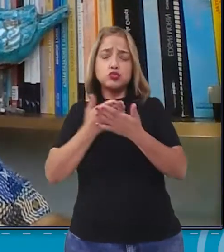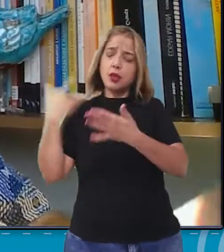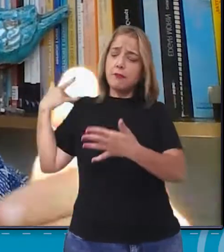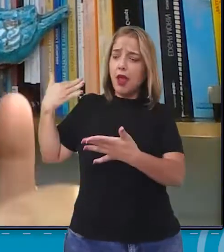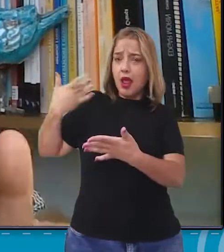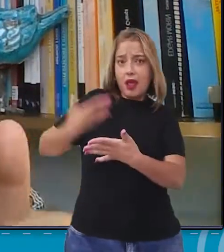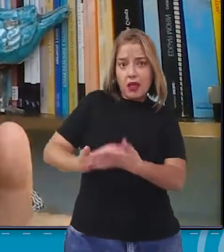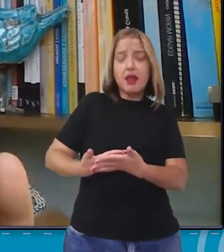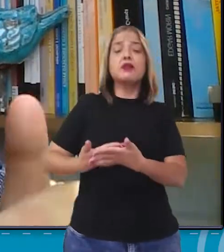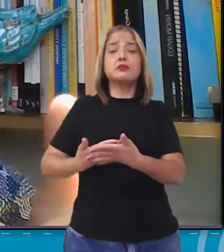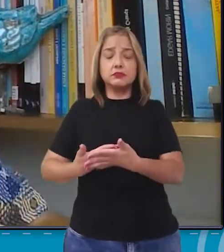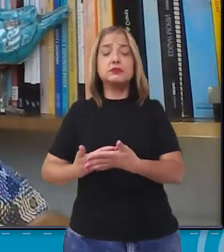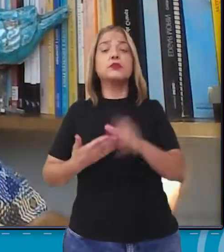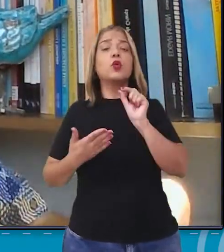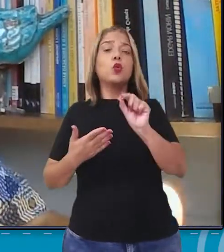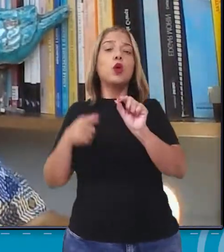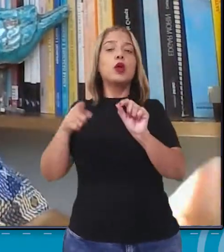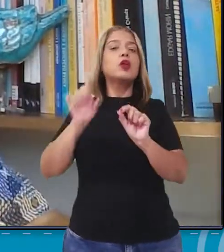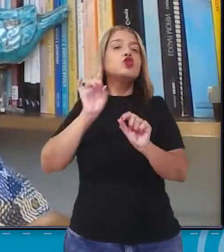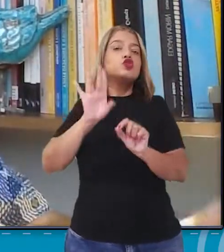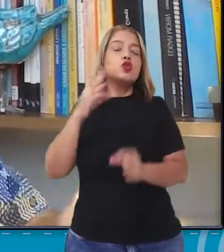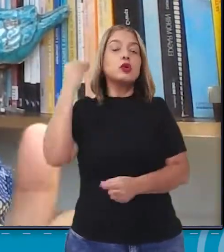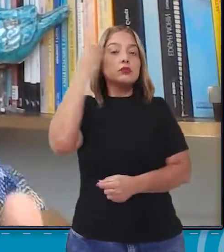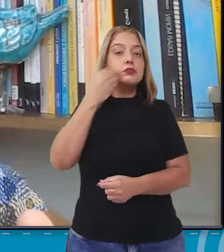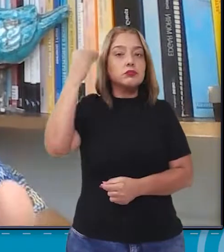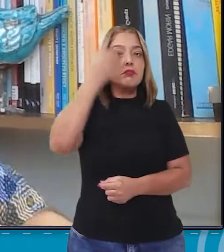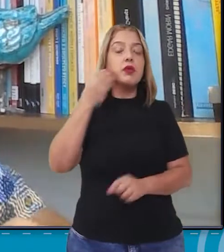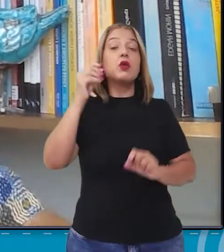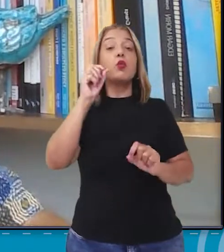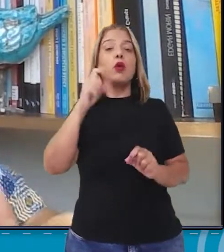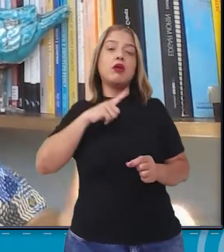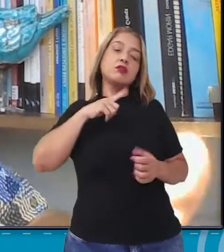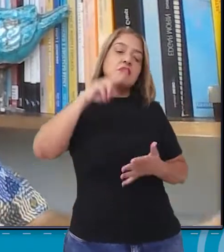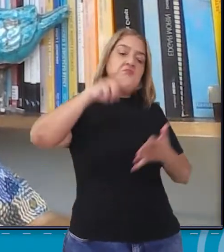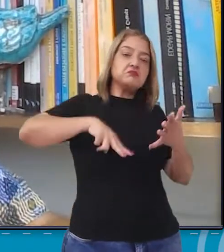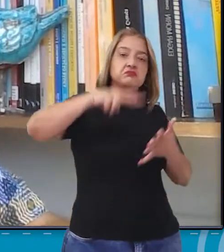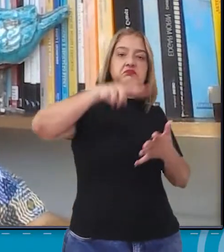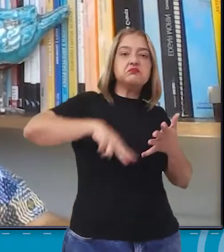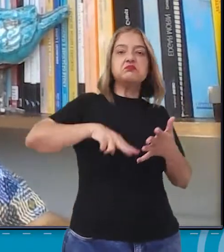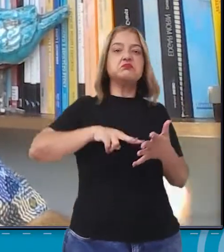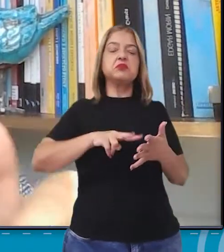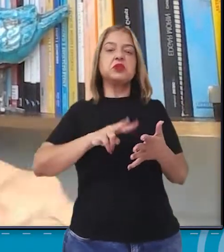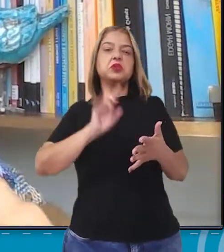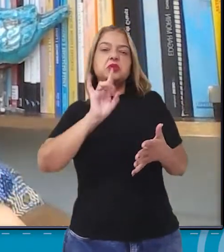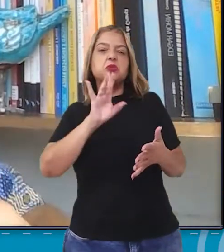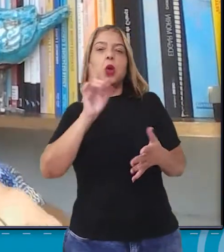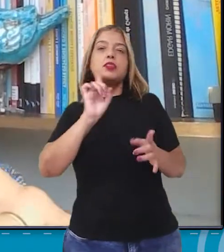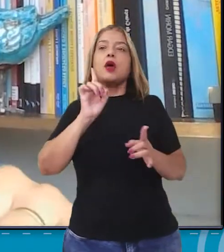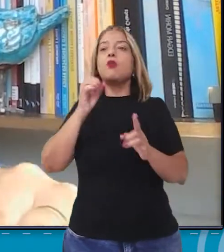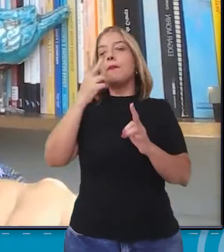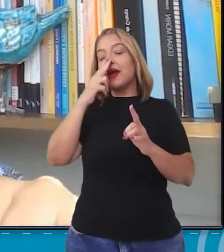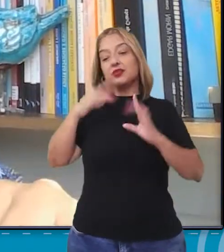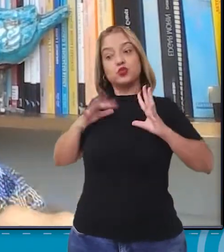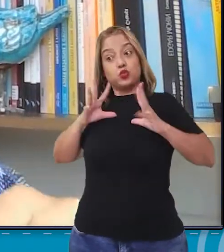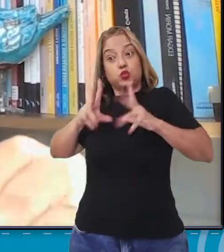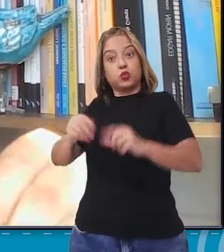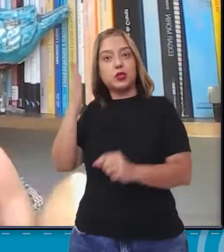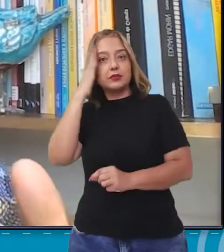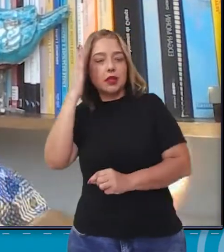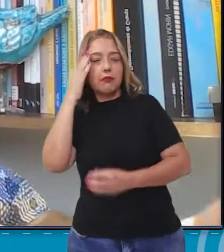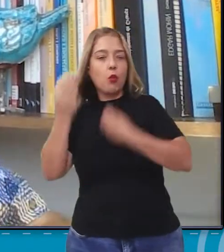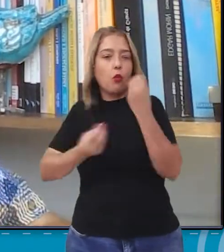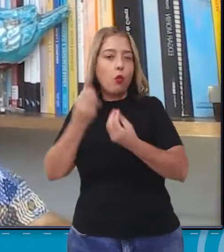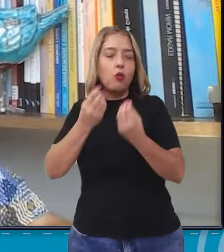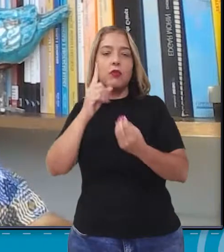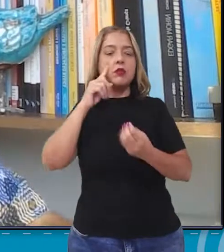educacional, onde ele só viveu experiências da leitura como meio e não como fim, a leitura não foi atuada e